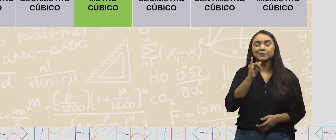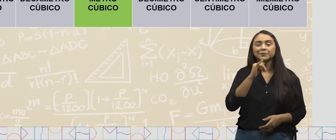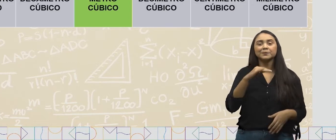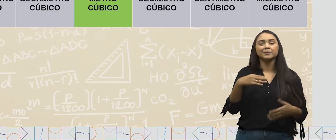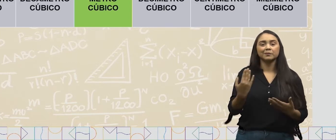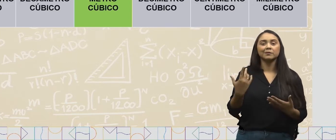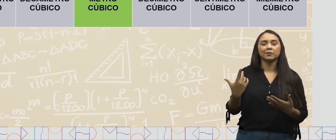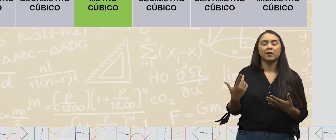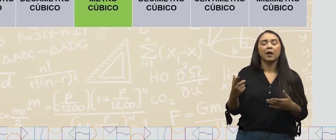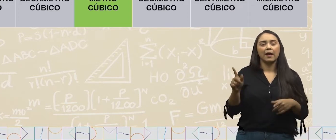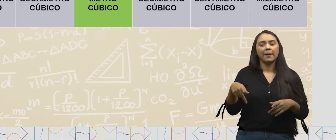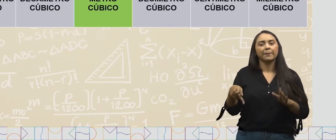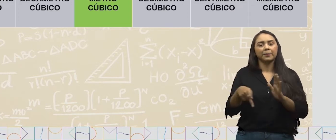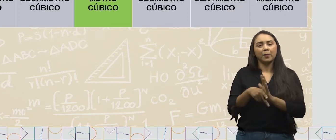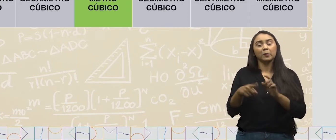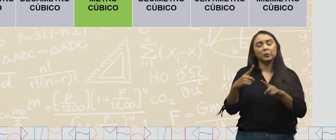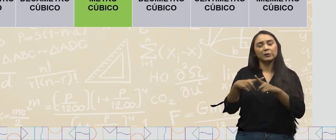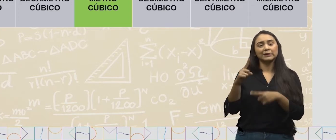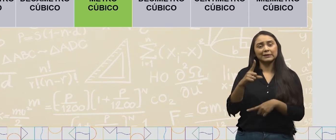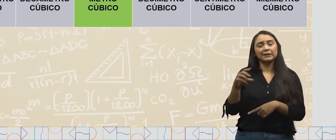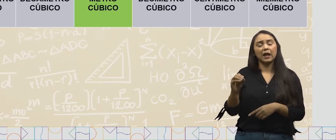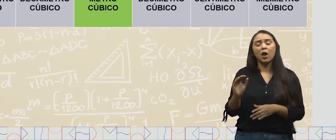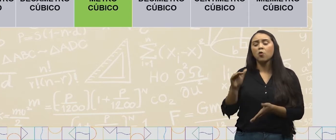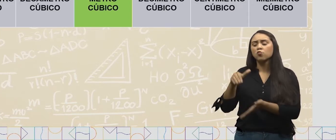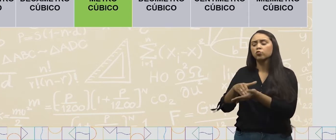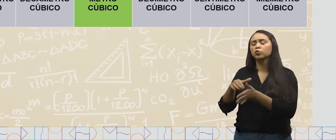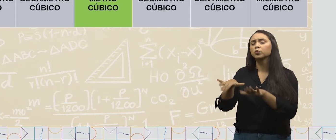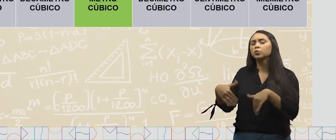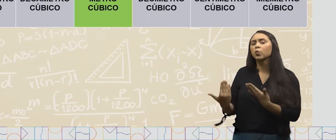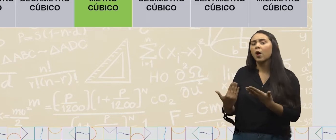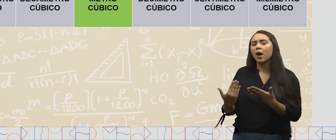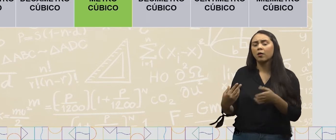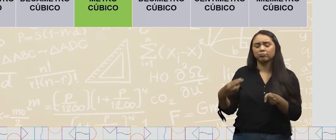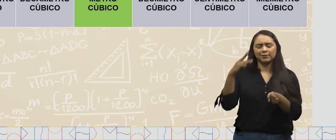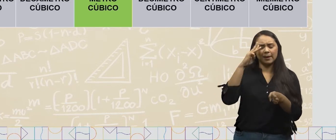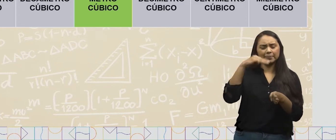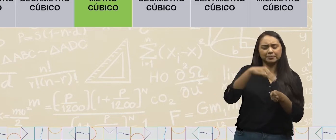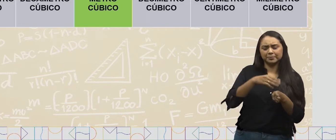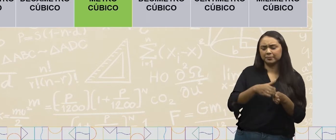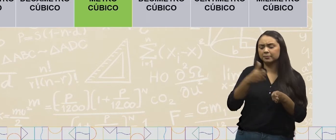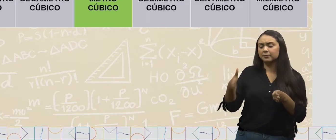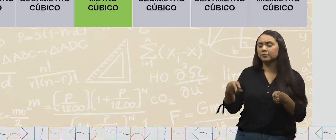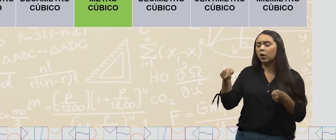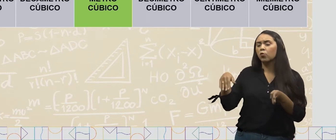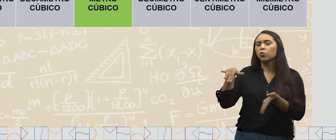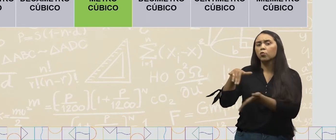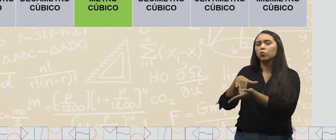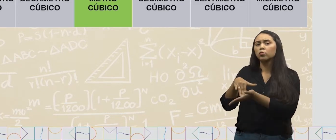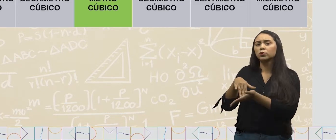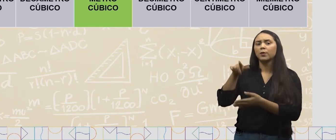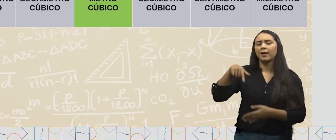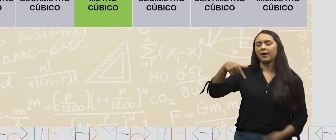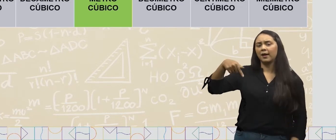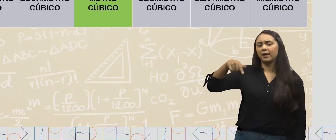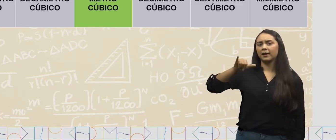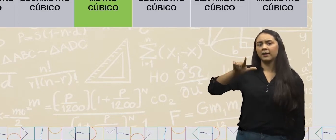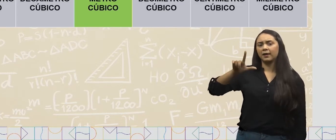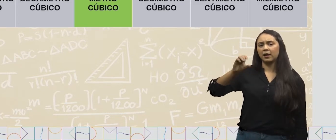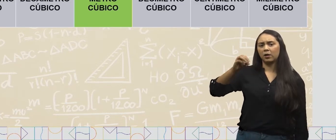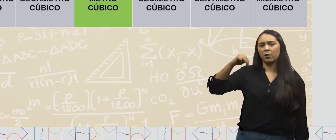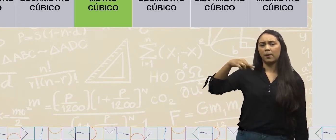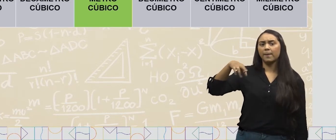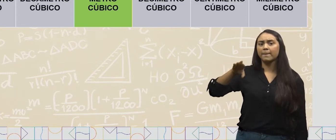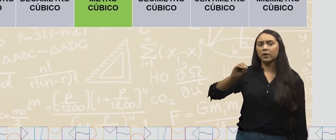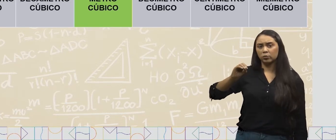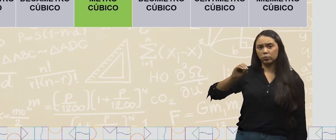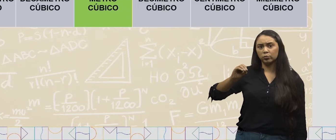foi elevado. E, por fim, temos o quilômetro cúbico, que multiplica o metro